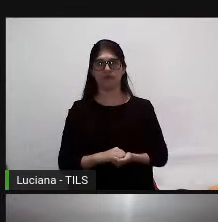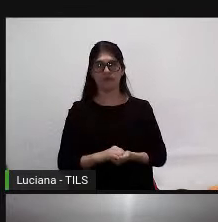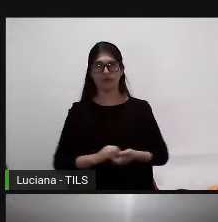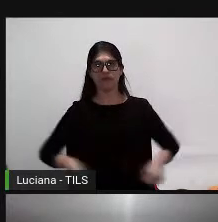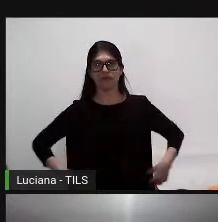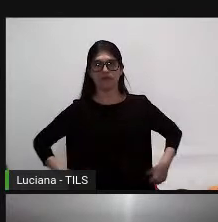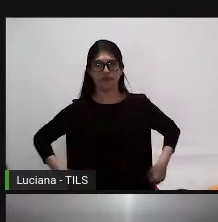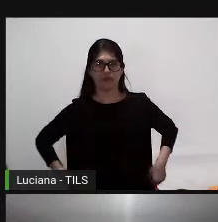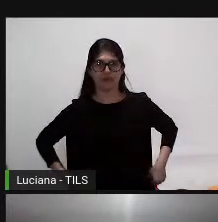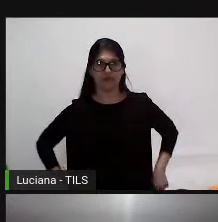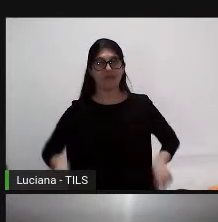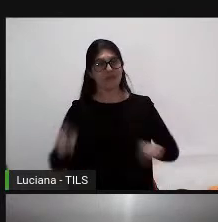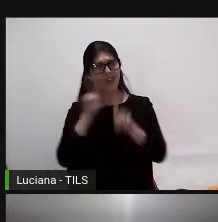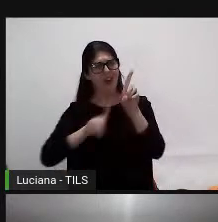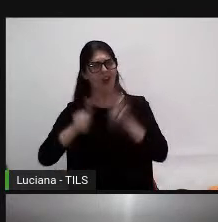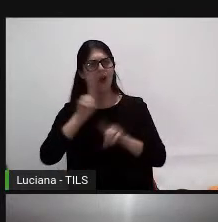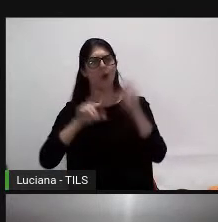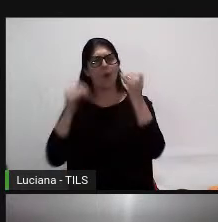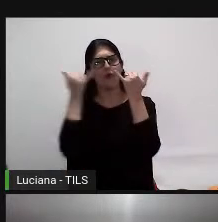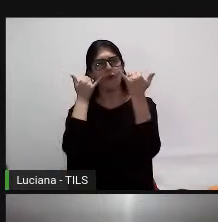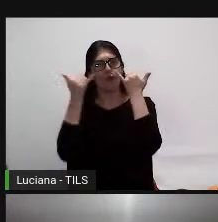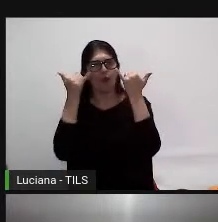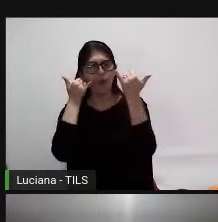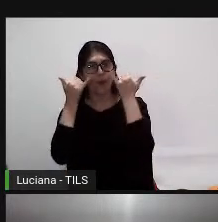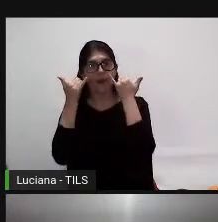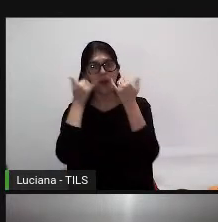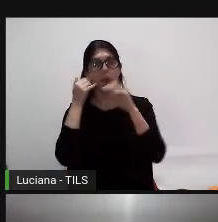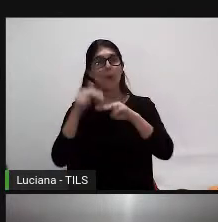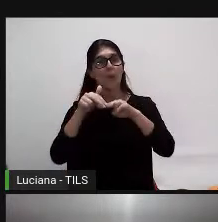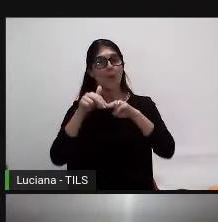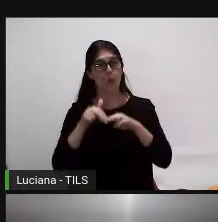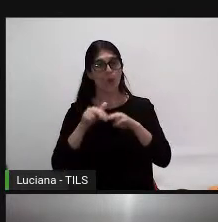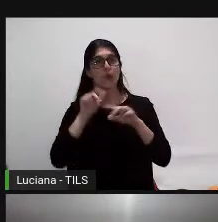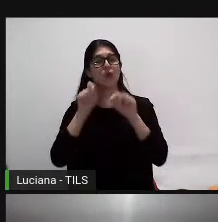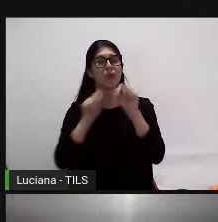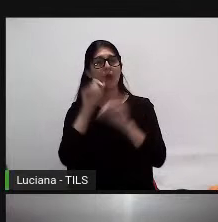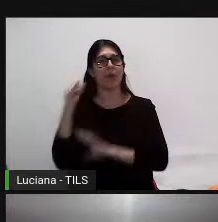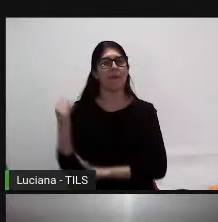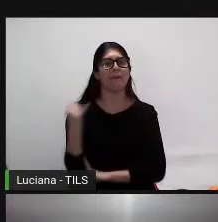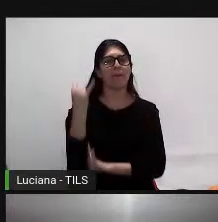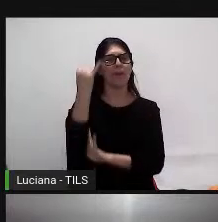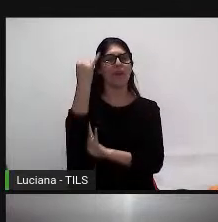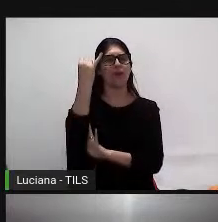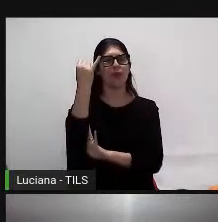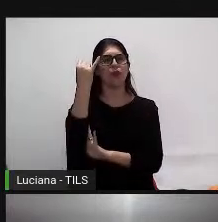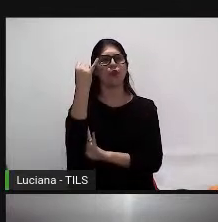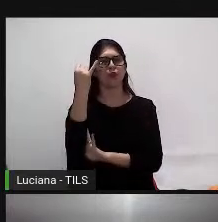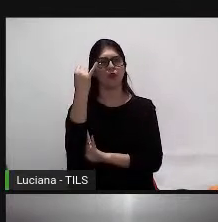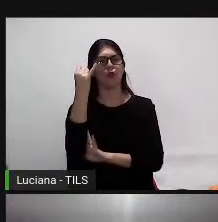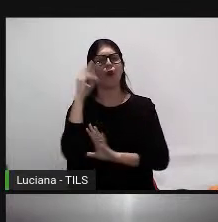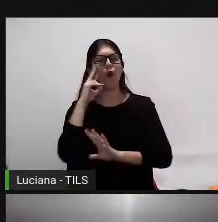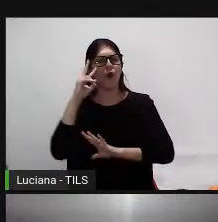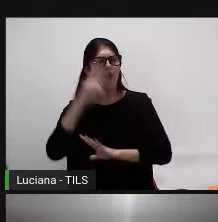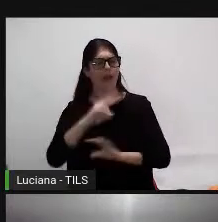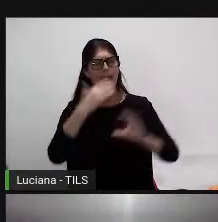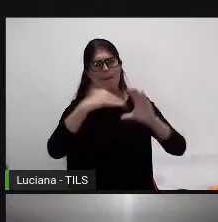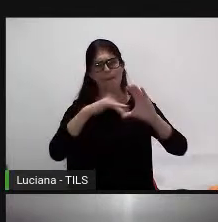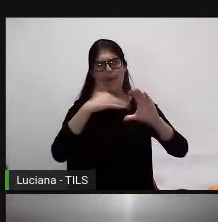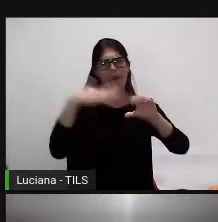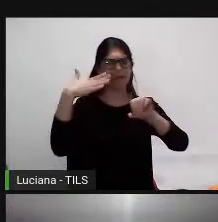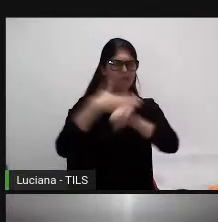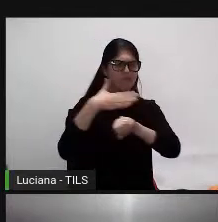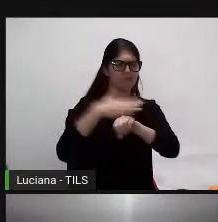Algumas informações, e por isso da importância de acessar o e-mail institucional, tá?